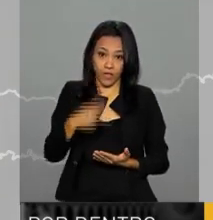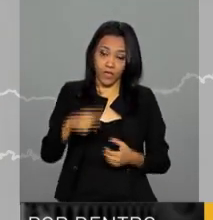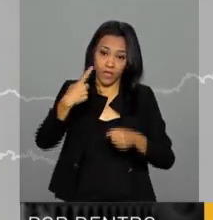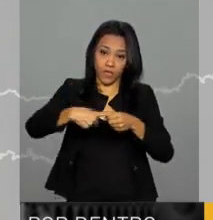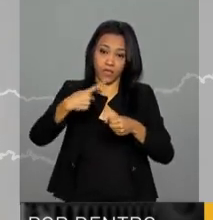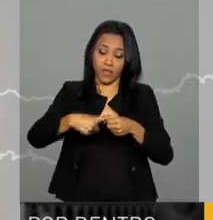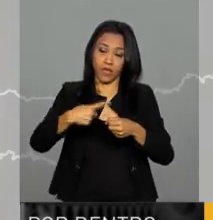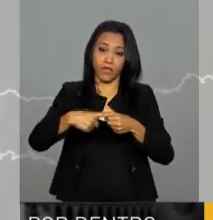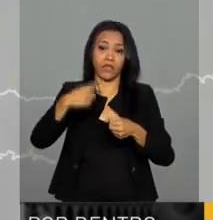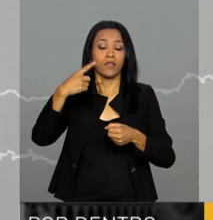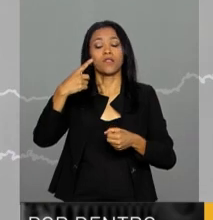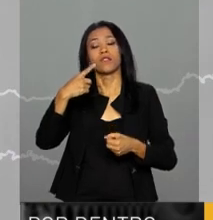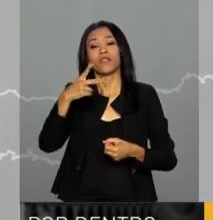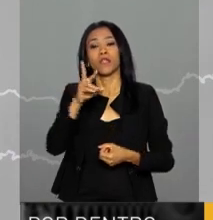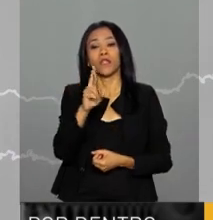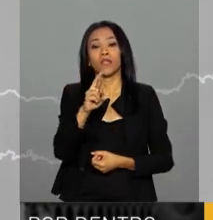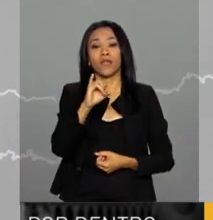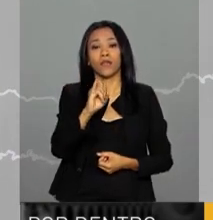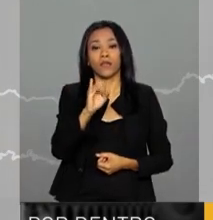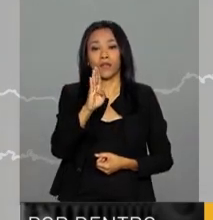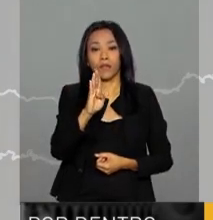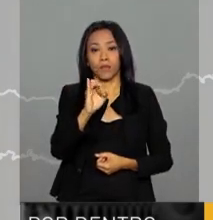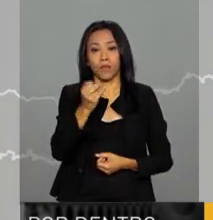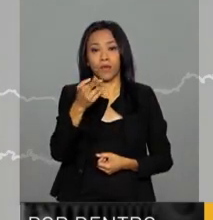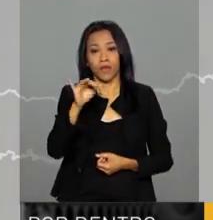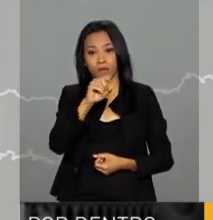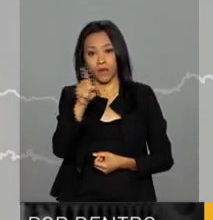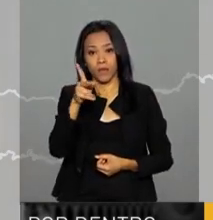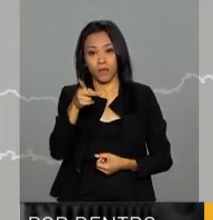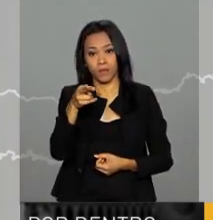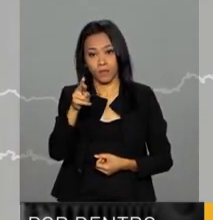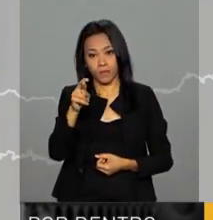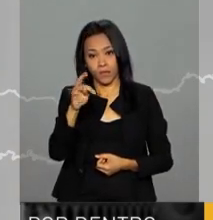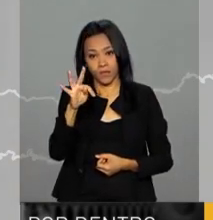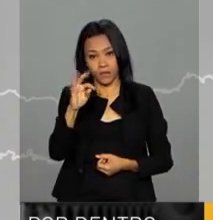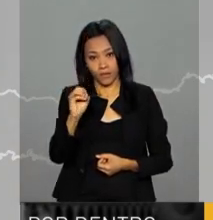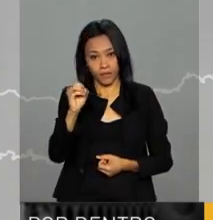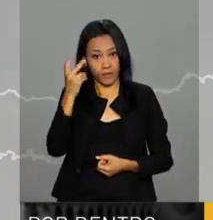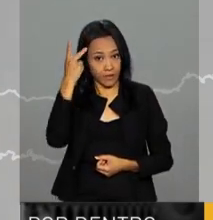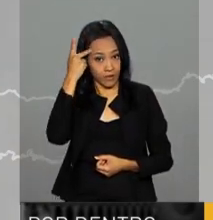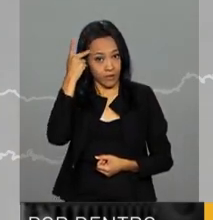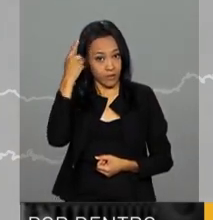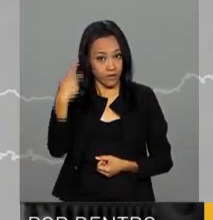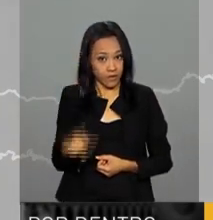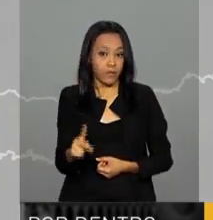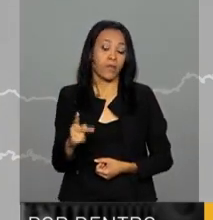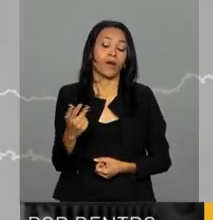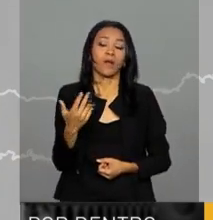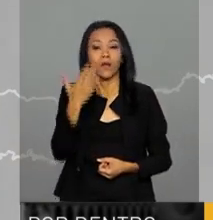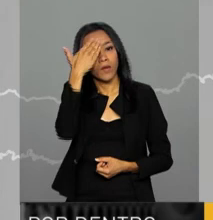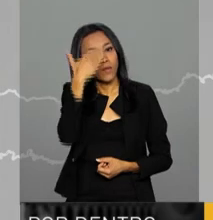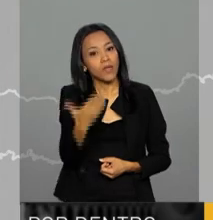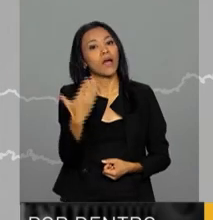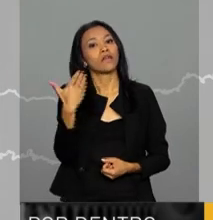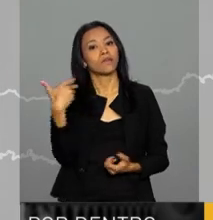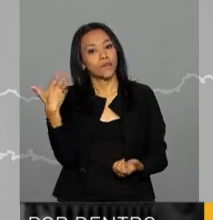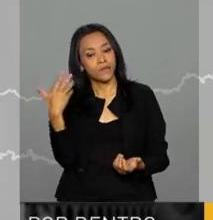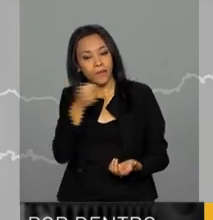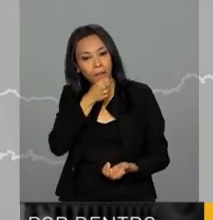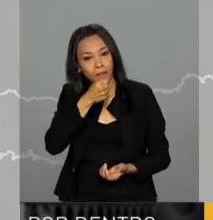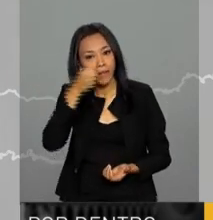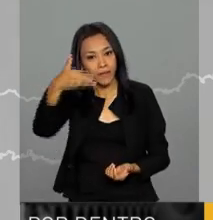paulo cumprimento e agradeço a oportunidade a questão que eu tenho é interpelar o ministro